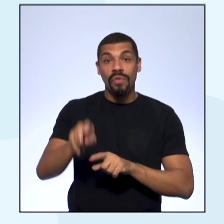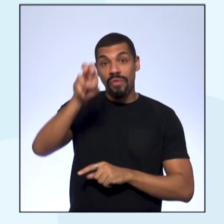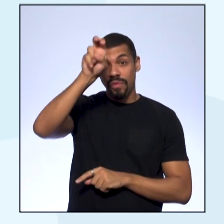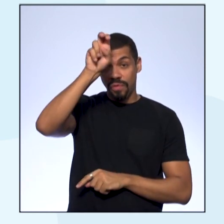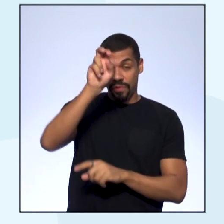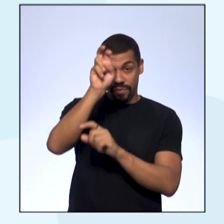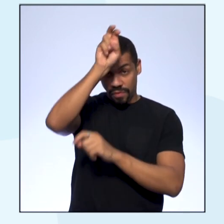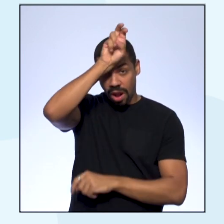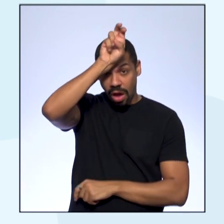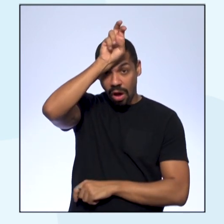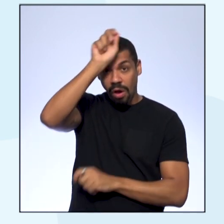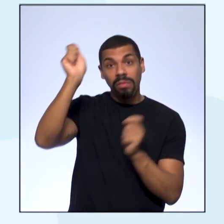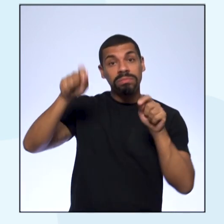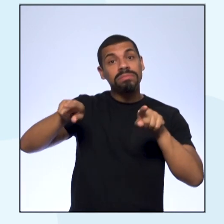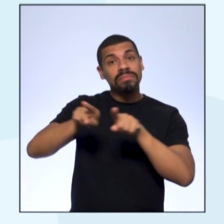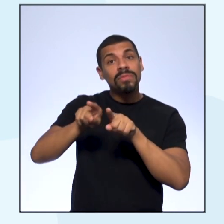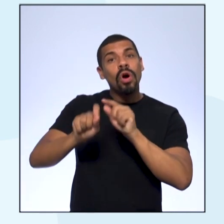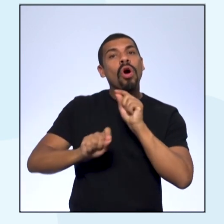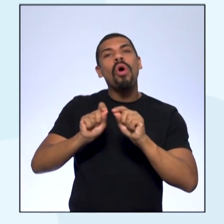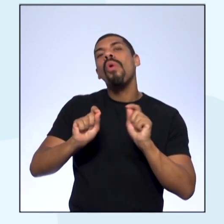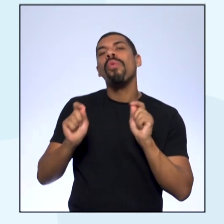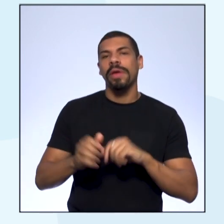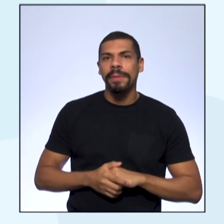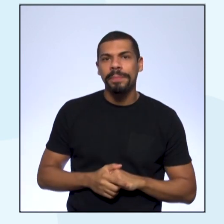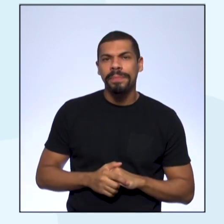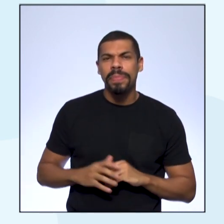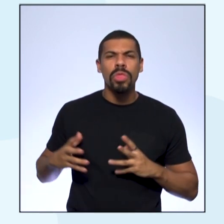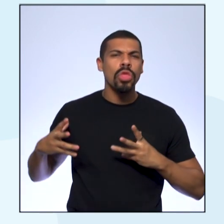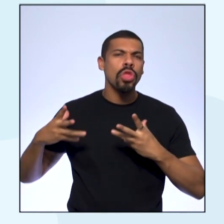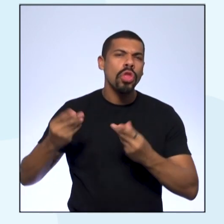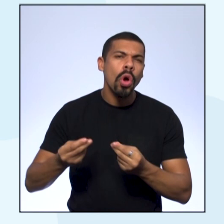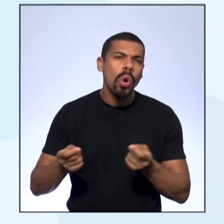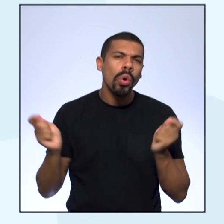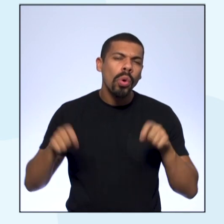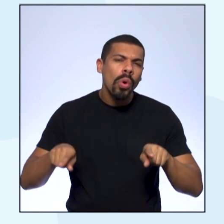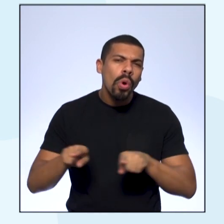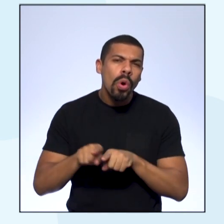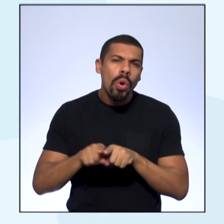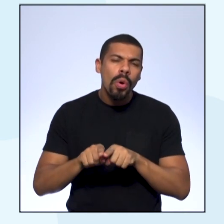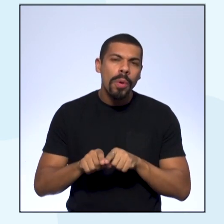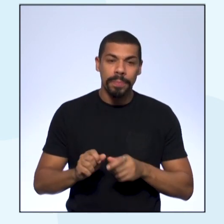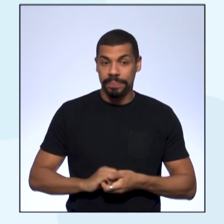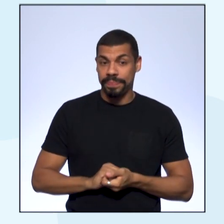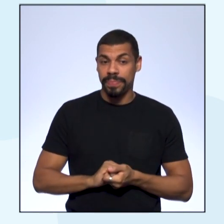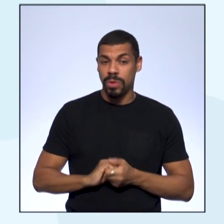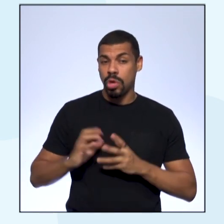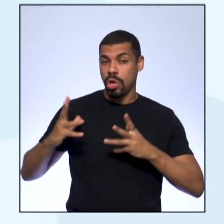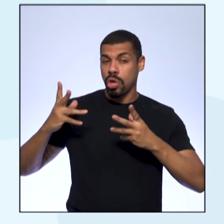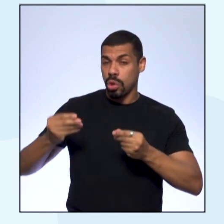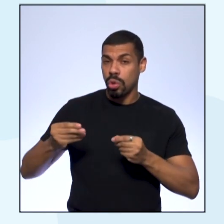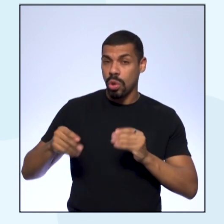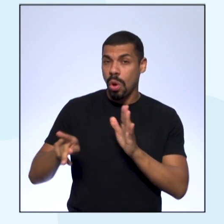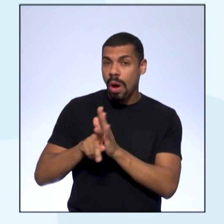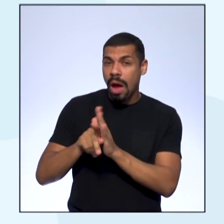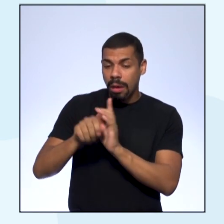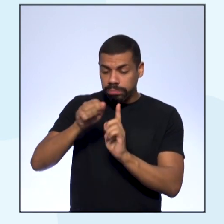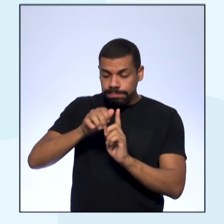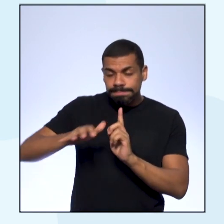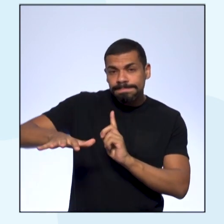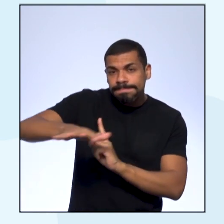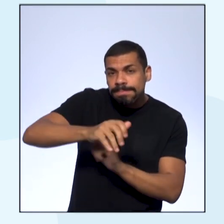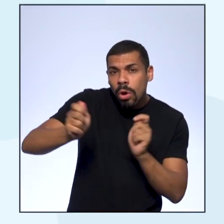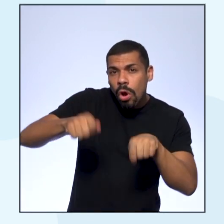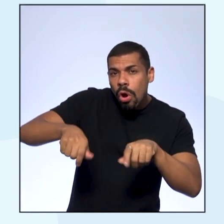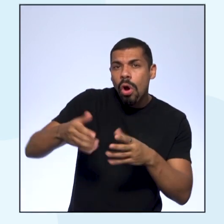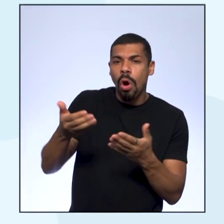também prova a questão da teocracia no Egito, né? A associação que se fazia entre faraó